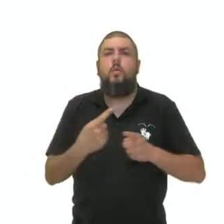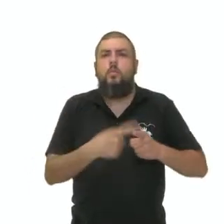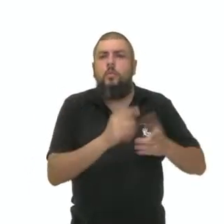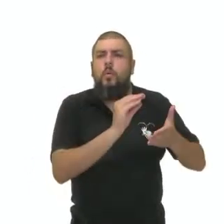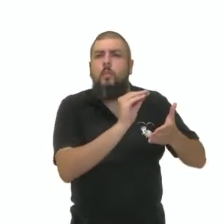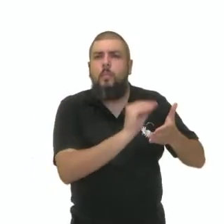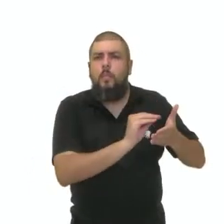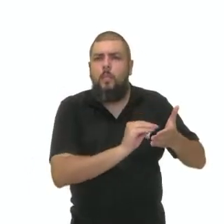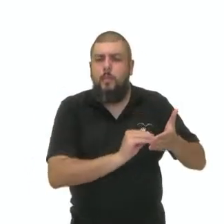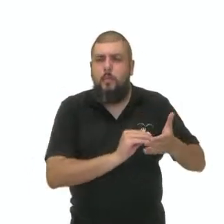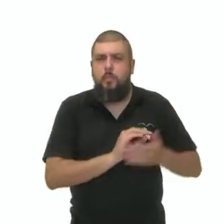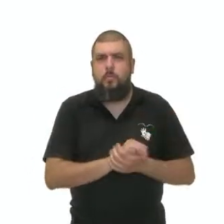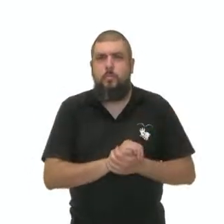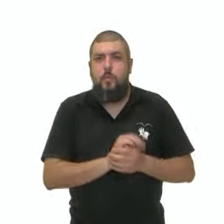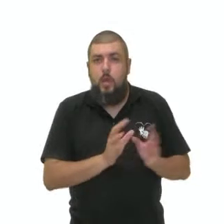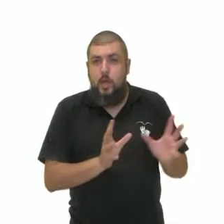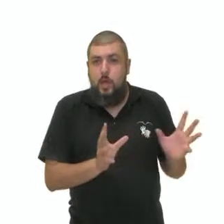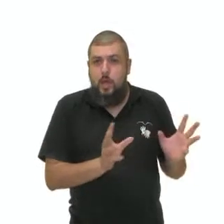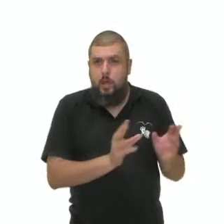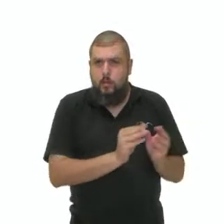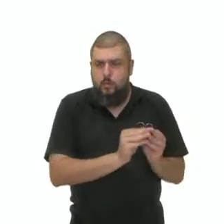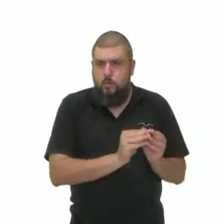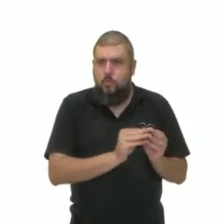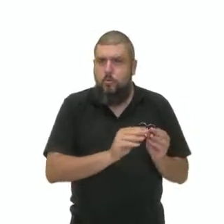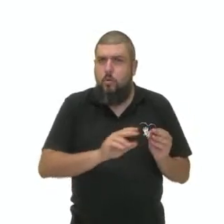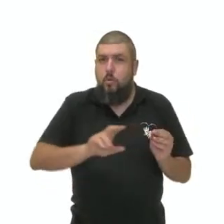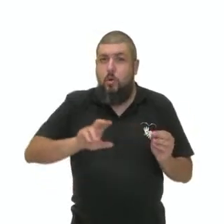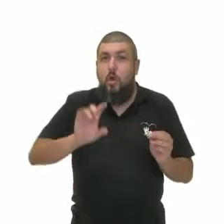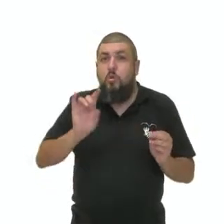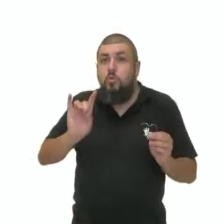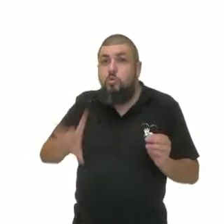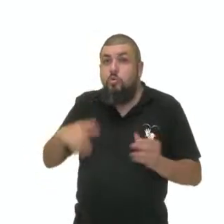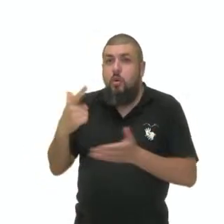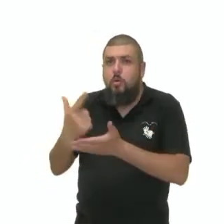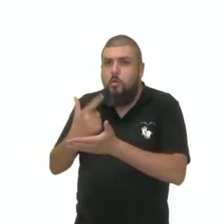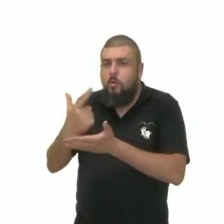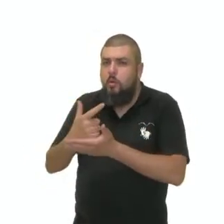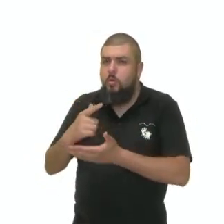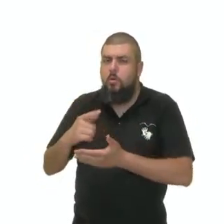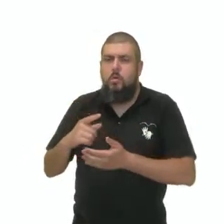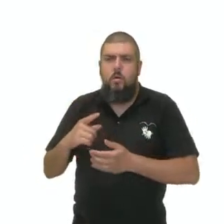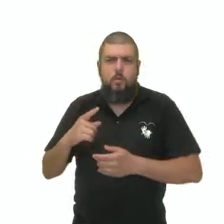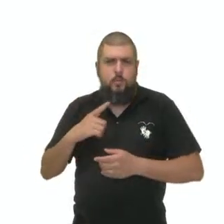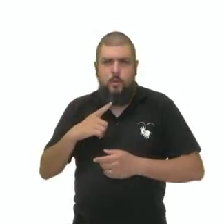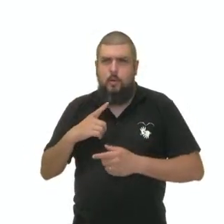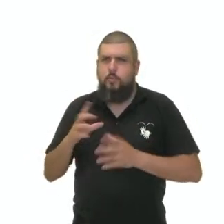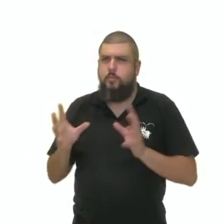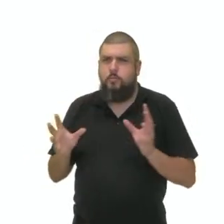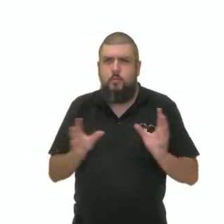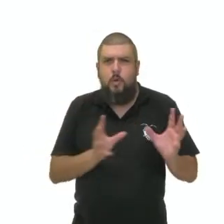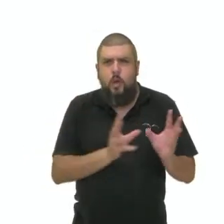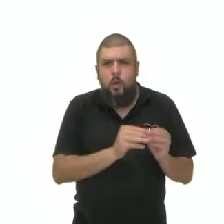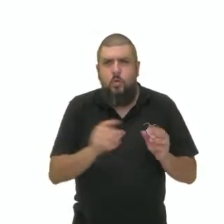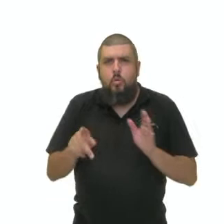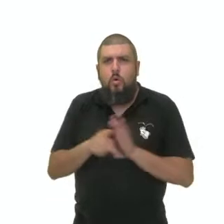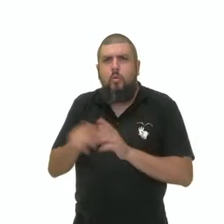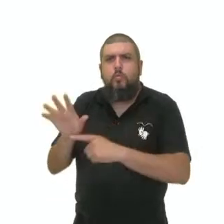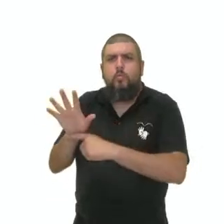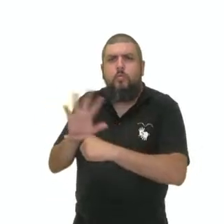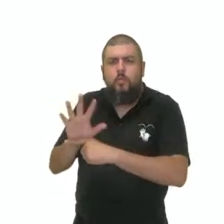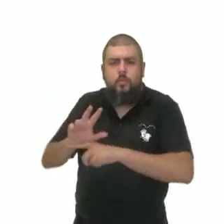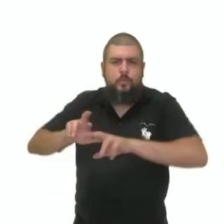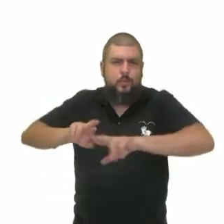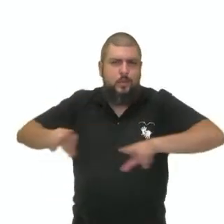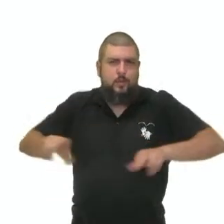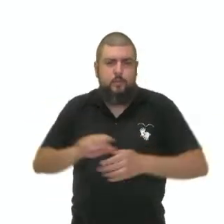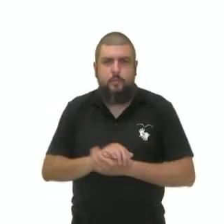conjunto. E lembrando, resenha não é somente de livros, tem resenha de várias situações ali. Nós temos que